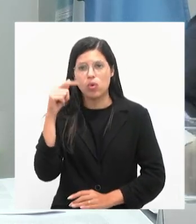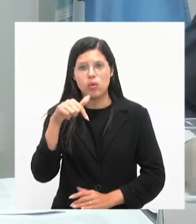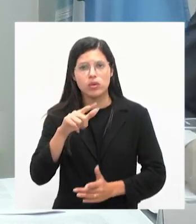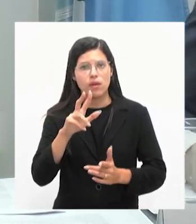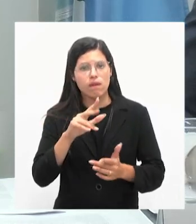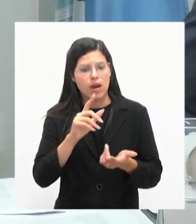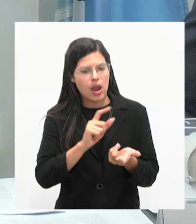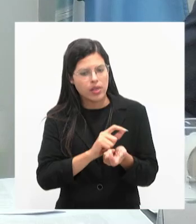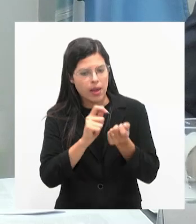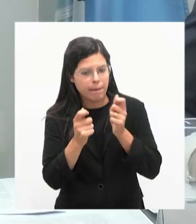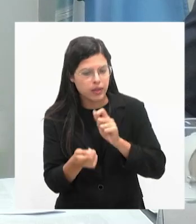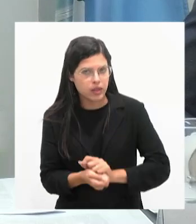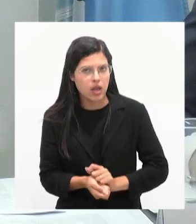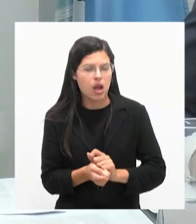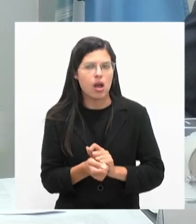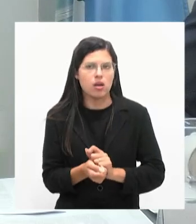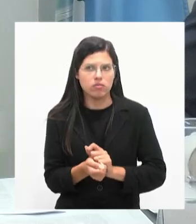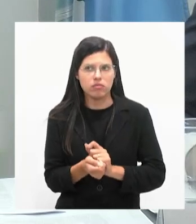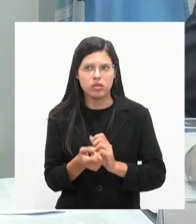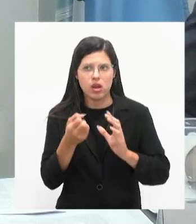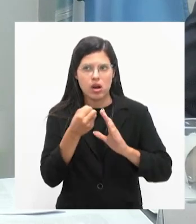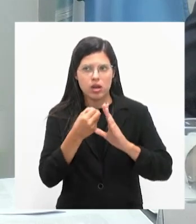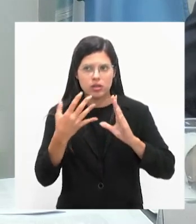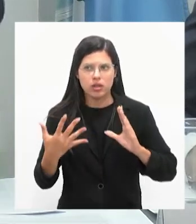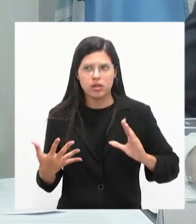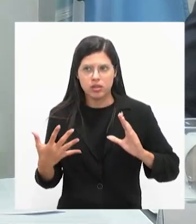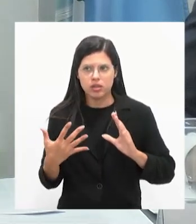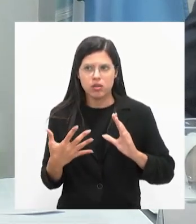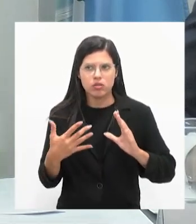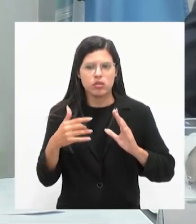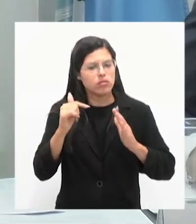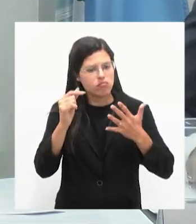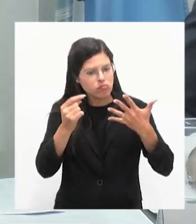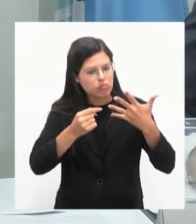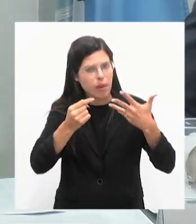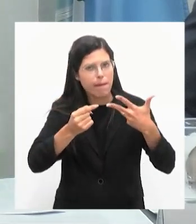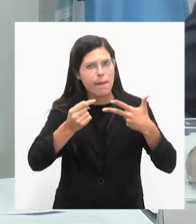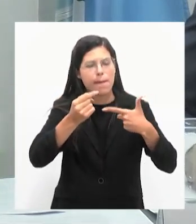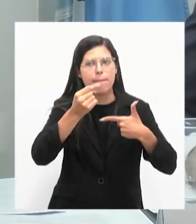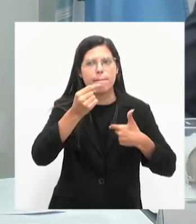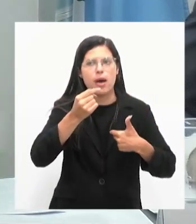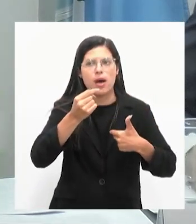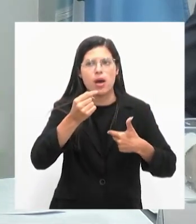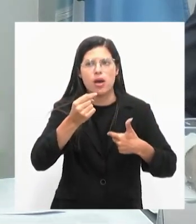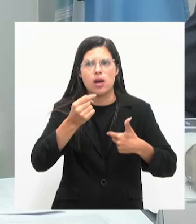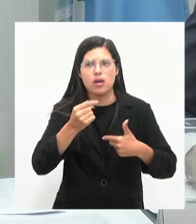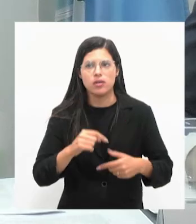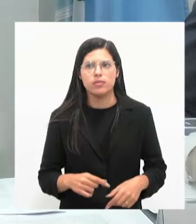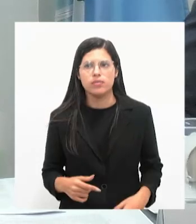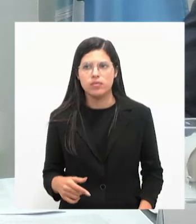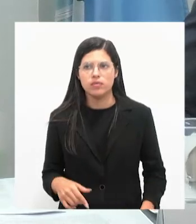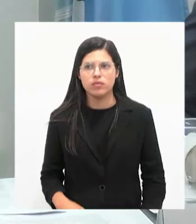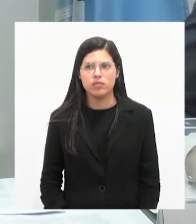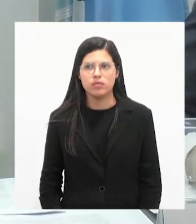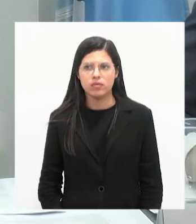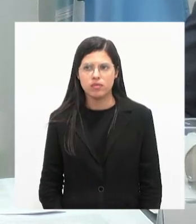aos padrões, você quer saber quais são os padrões? Os padrões são isso aqui, ó. Tem construção aqui, tem que estar na planta. Porque eles